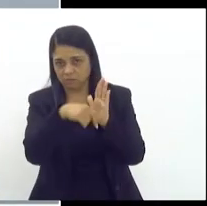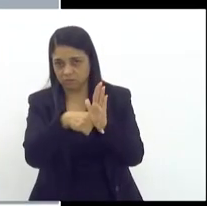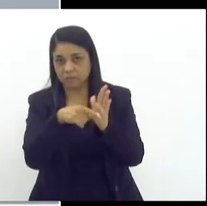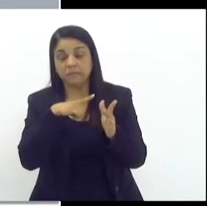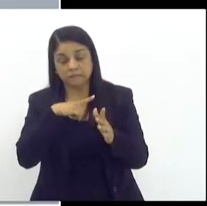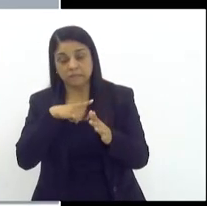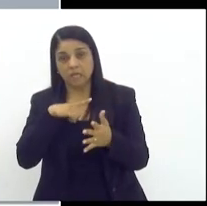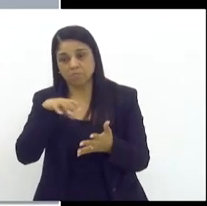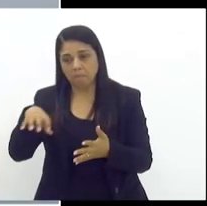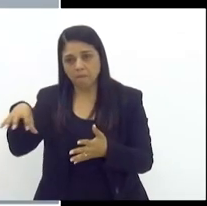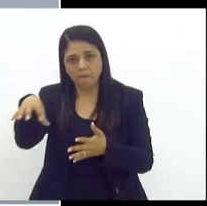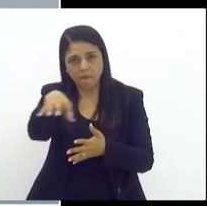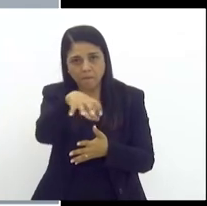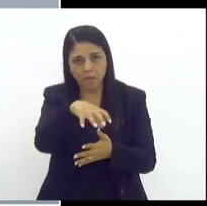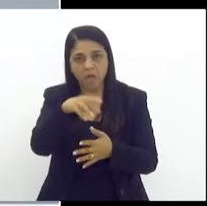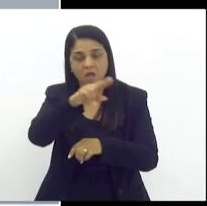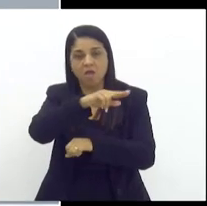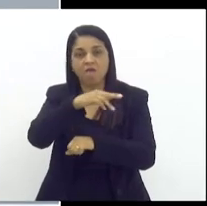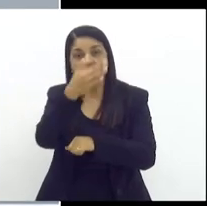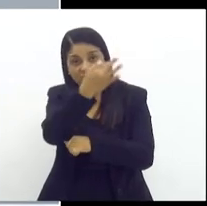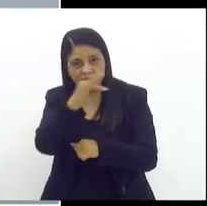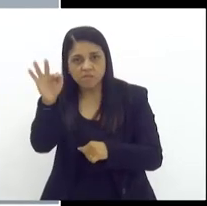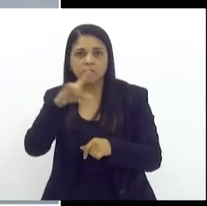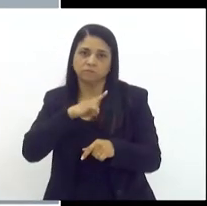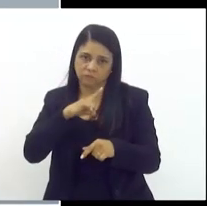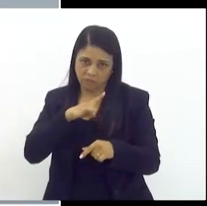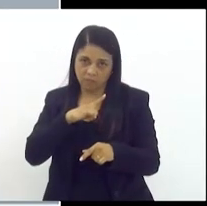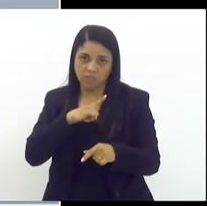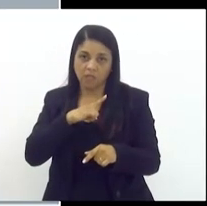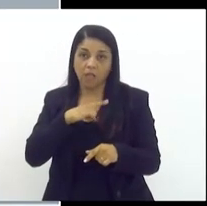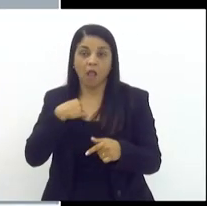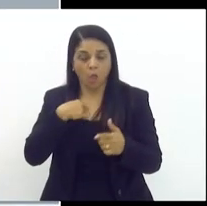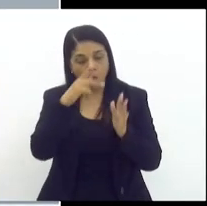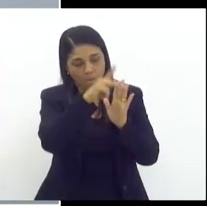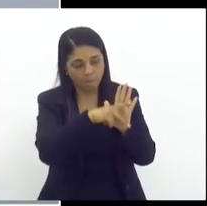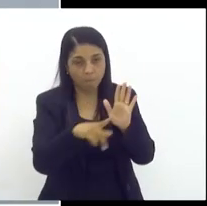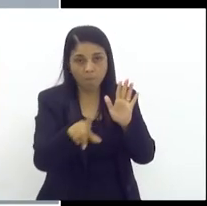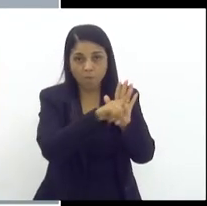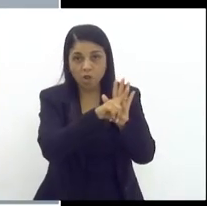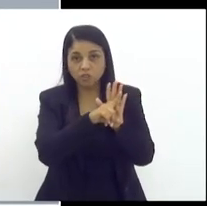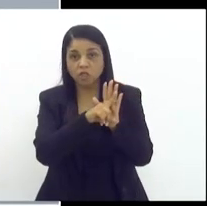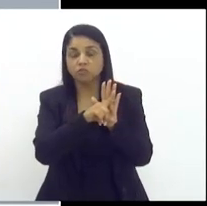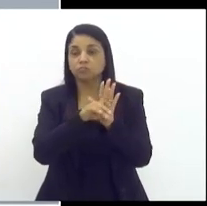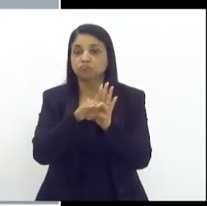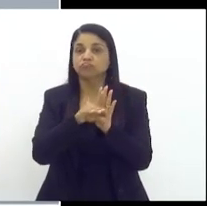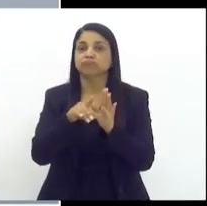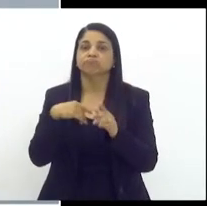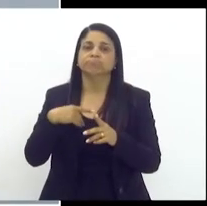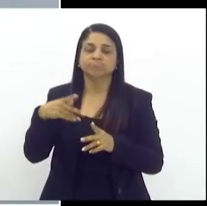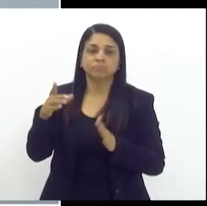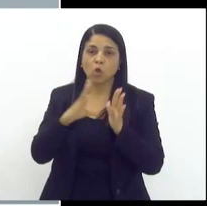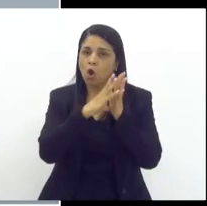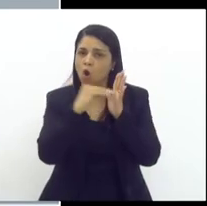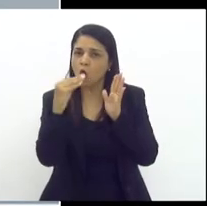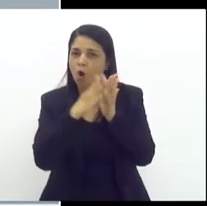unidades federativas tem e eu colei parte desse projeto do Estado de São Paulo